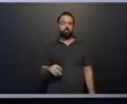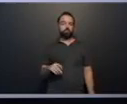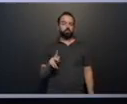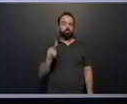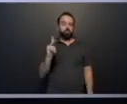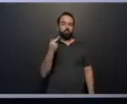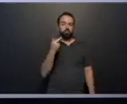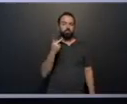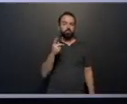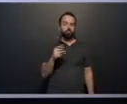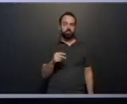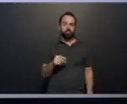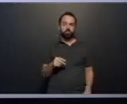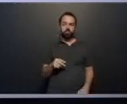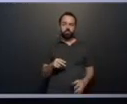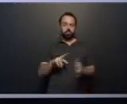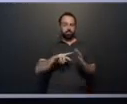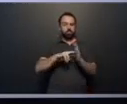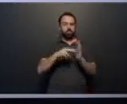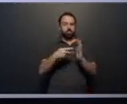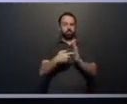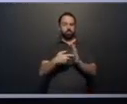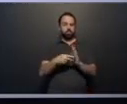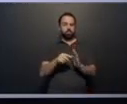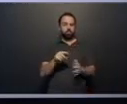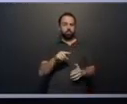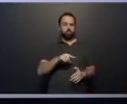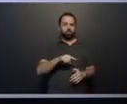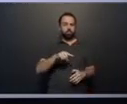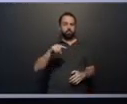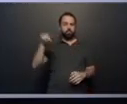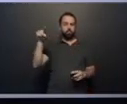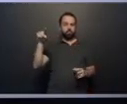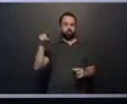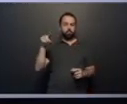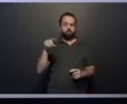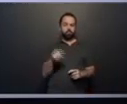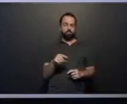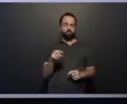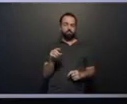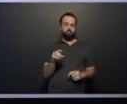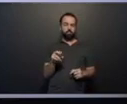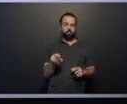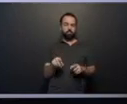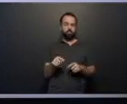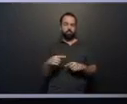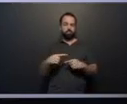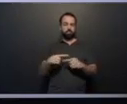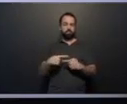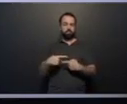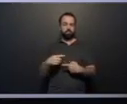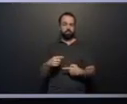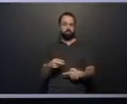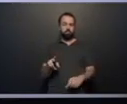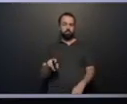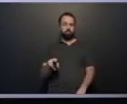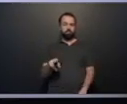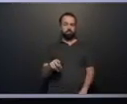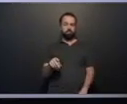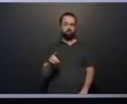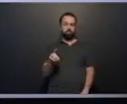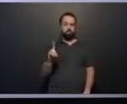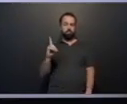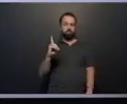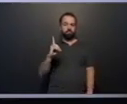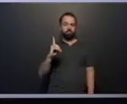Hipotenusa, no caso aqui, nós temos o diâmetro. Então, eu vou colocar aqui diâmetro ao quadrado. Cada cateto, que são